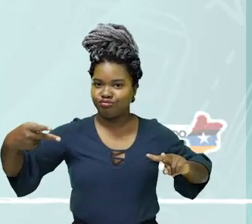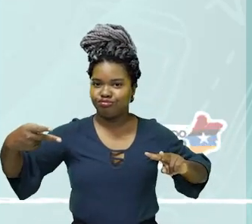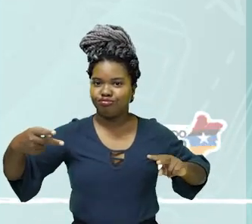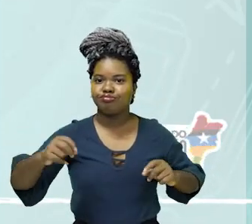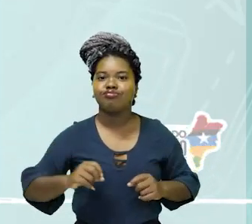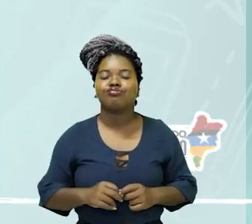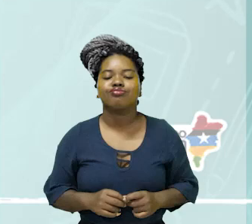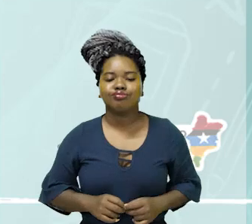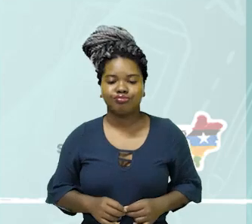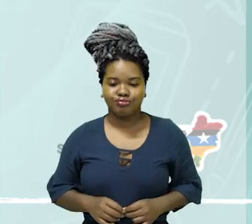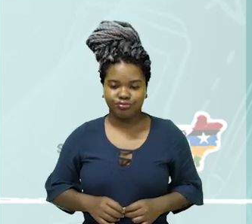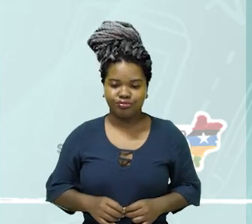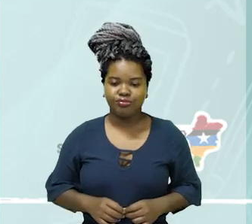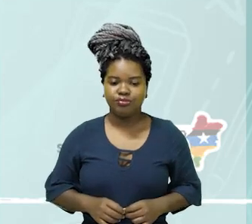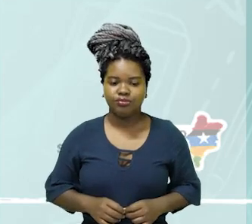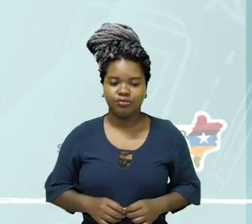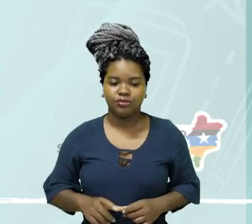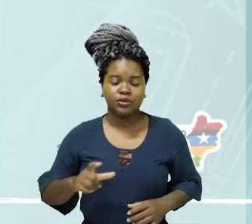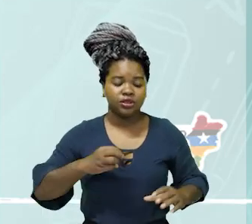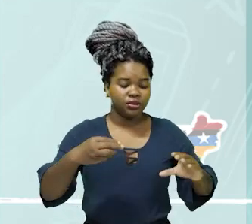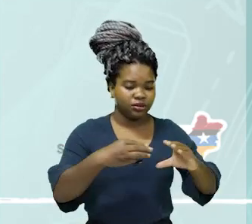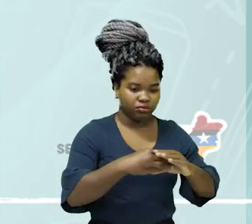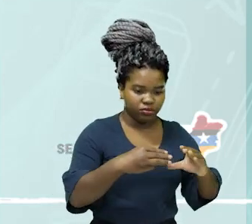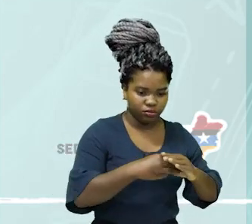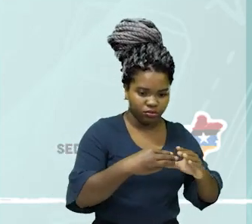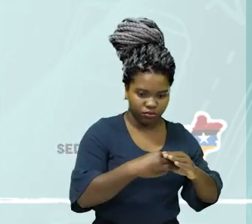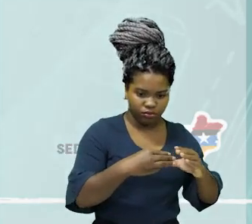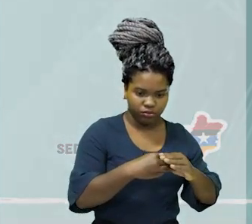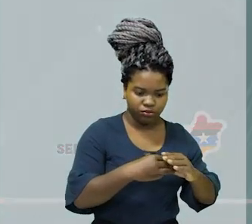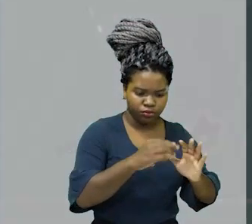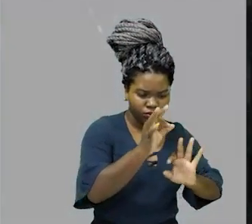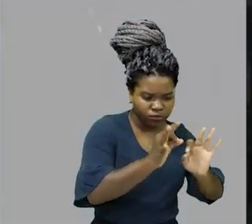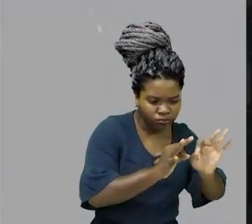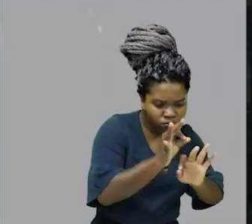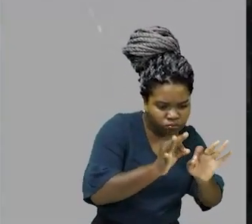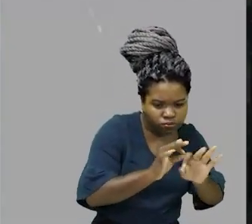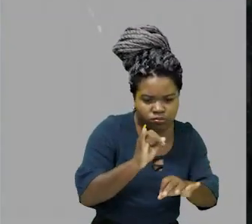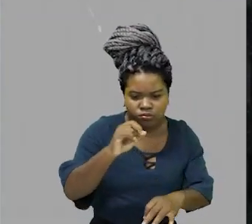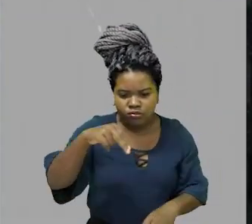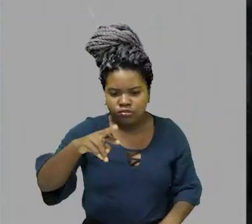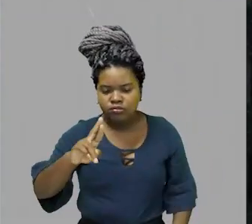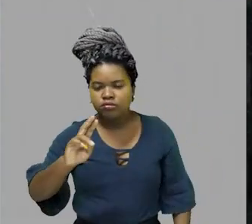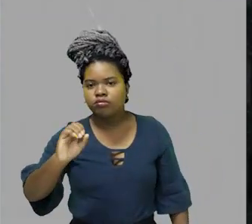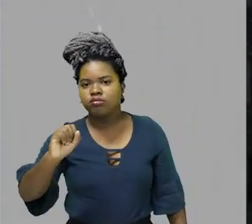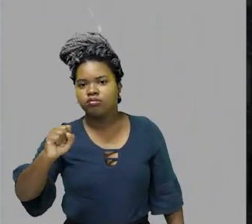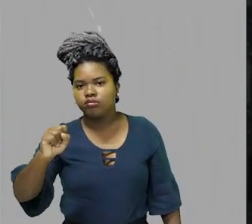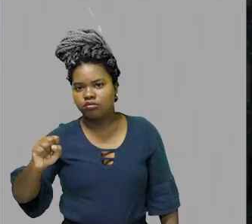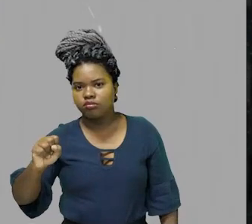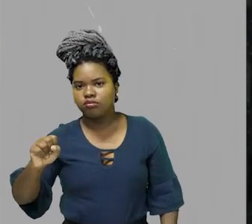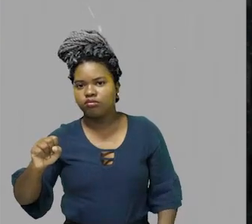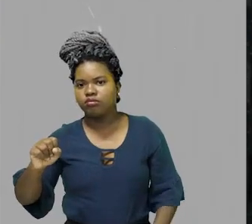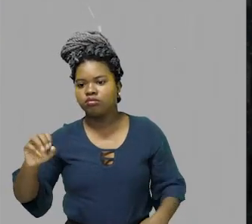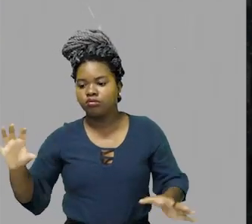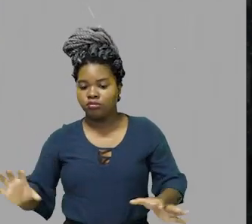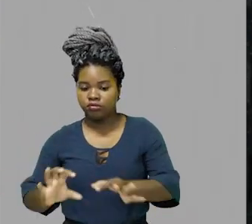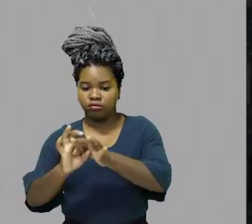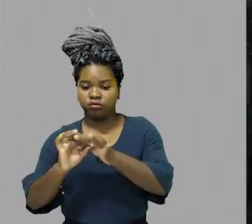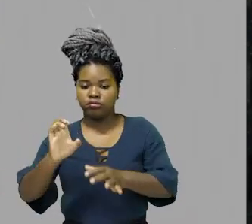splicing, onde a célula recorta os introns e une os exons. Só